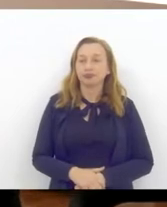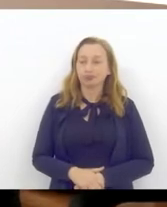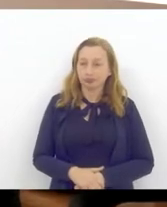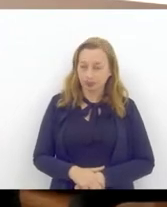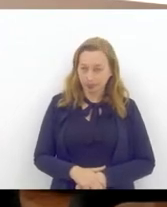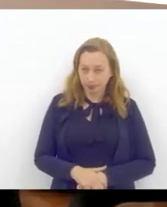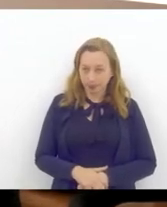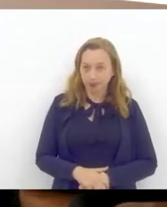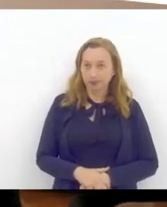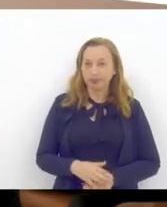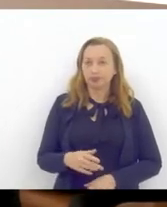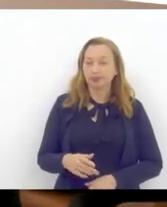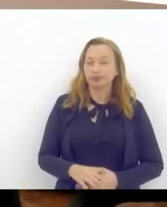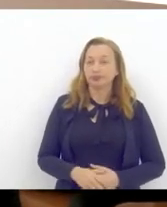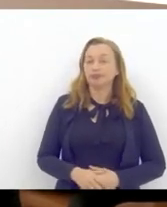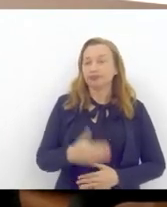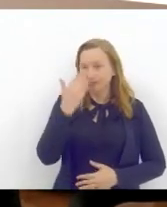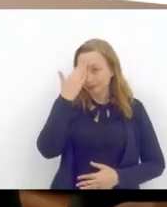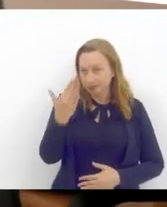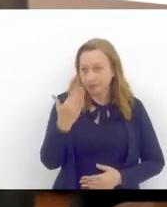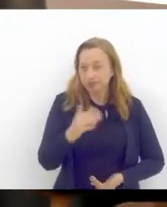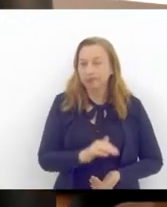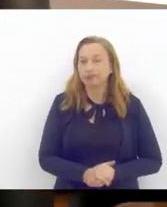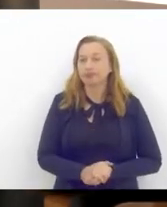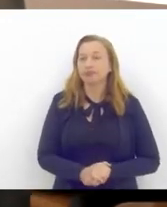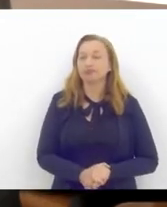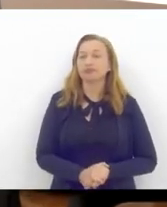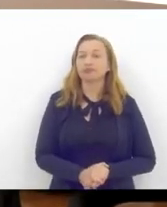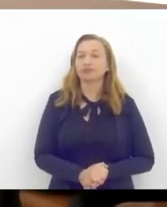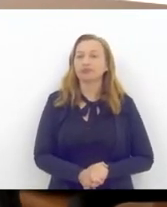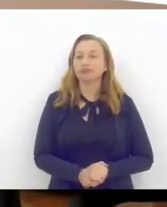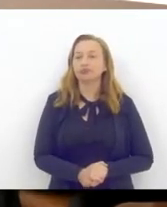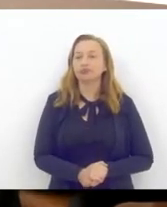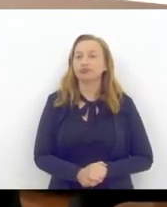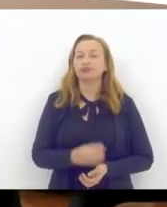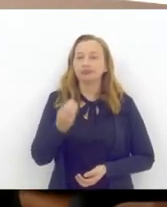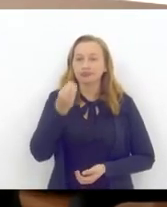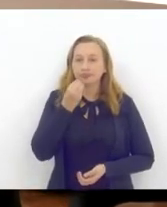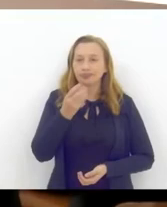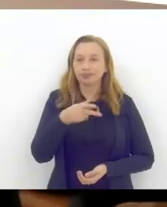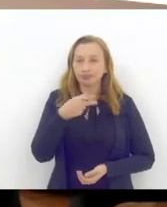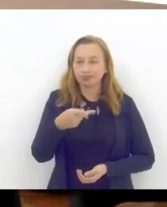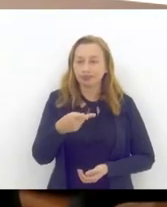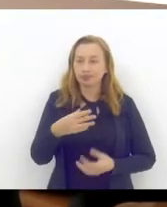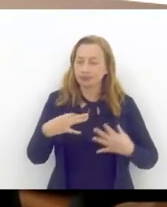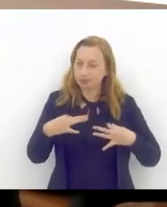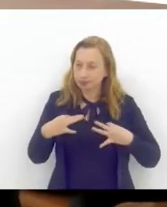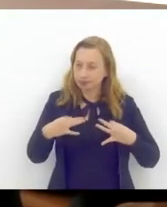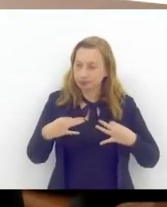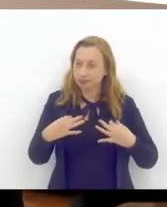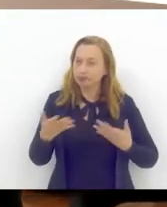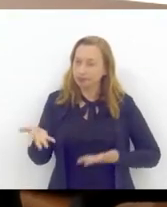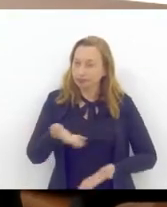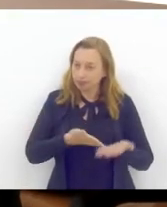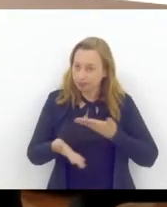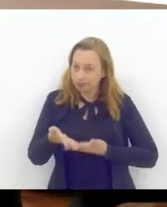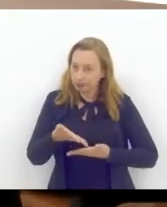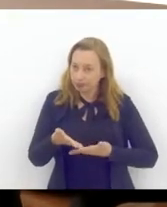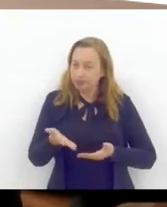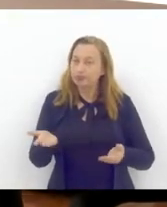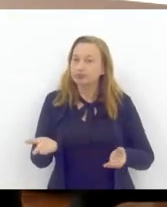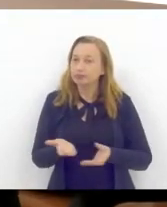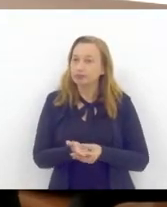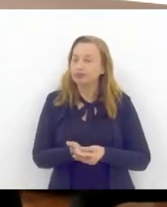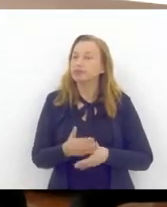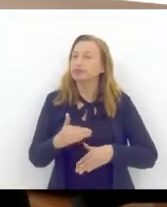singelas considerações, agradeço aqui a oportunidade de fala. Fico à disposição para compartilhar esse processo